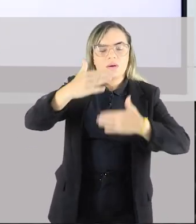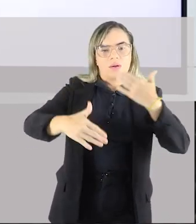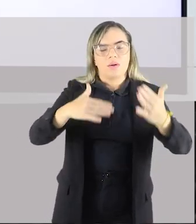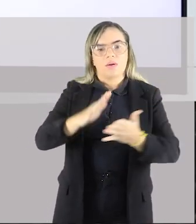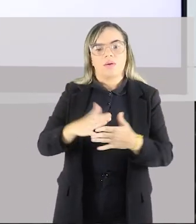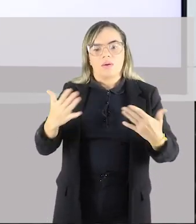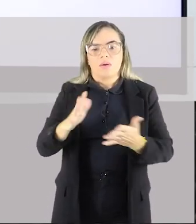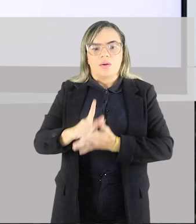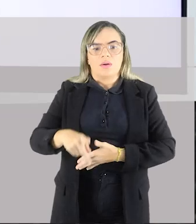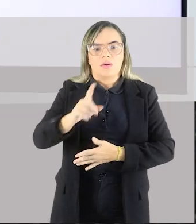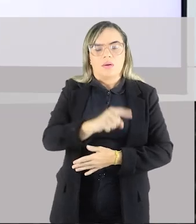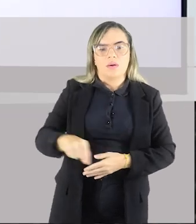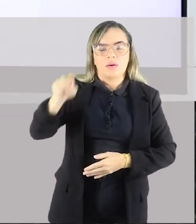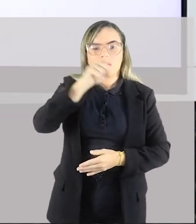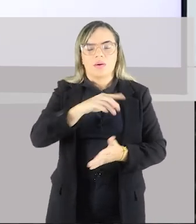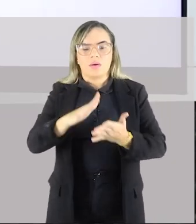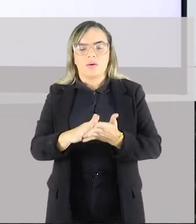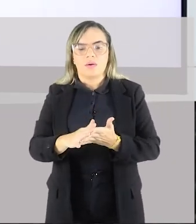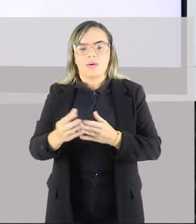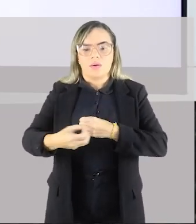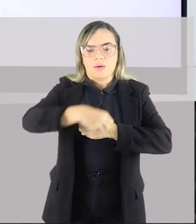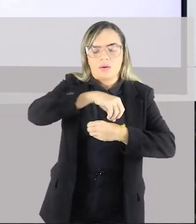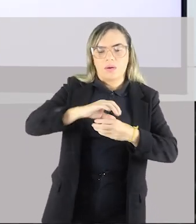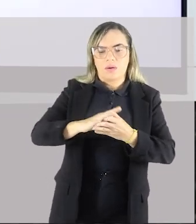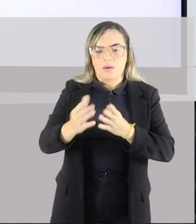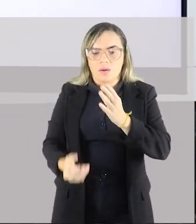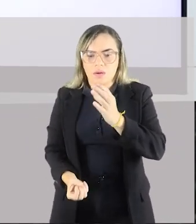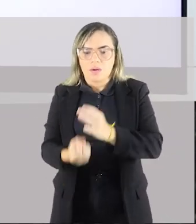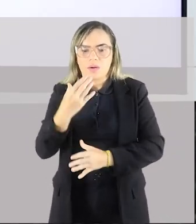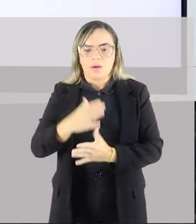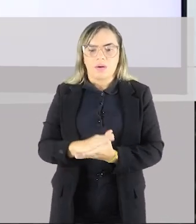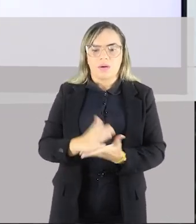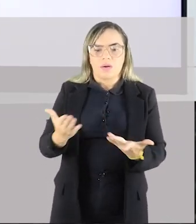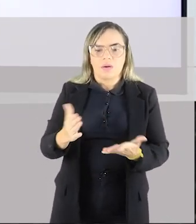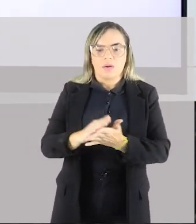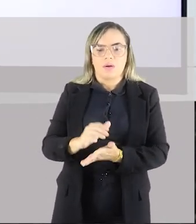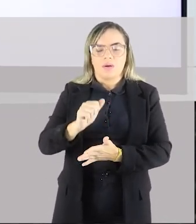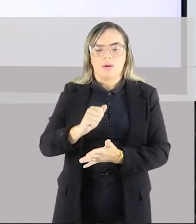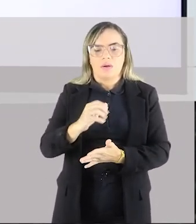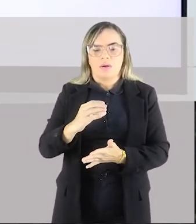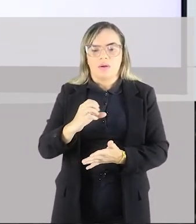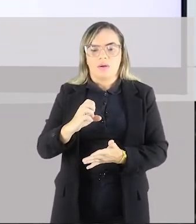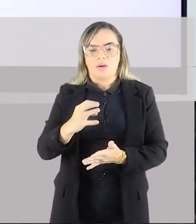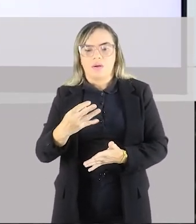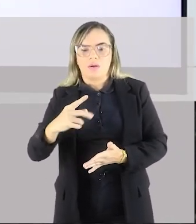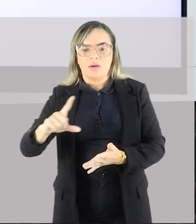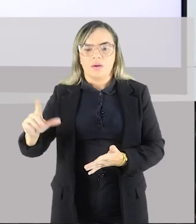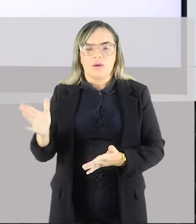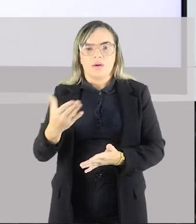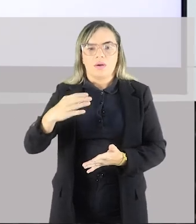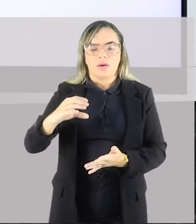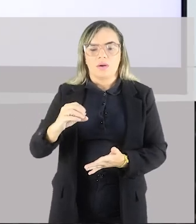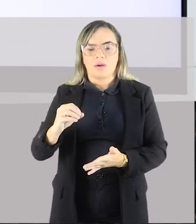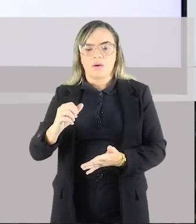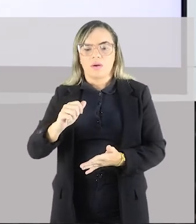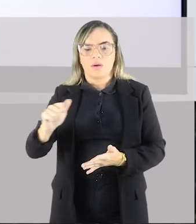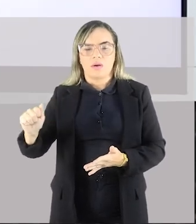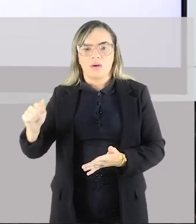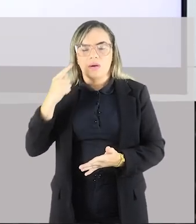a molécula formada, ela vai se chamar, então, acetil-CoA, tá? Acetil, então, é essa